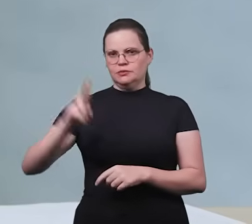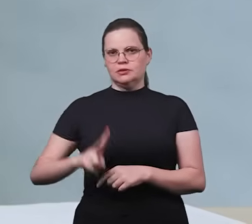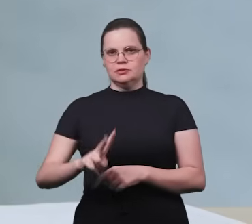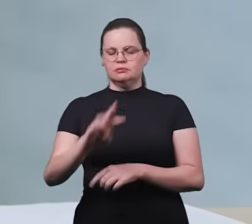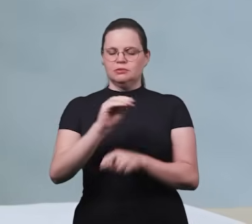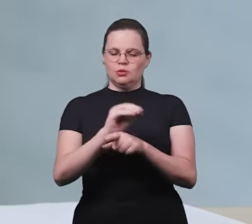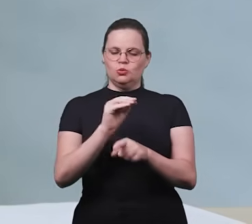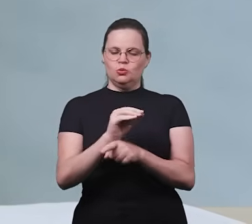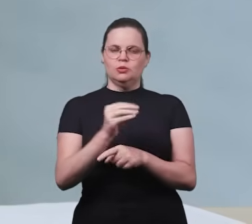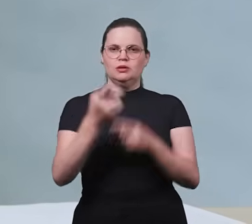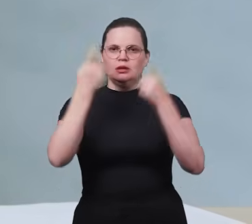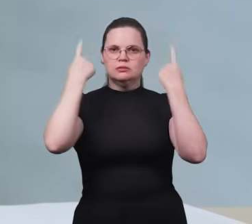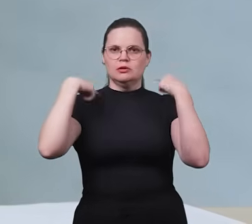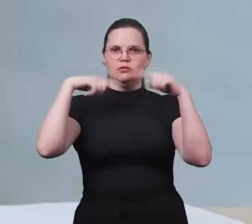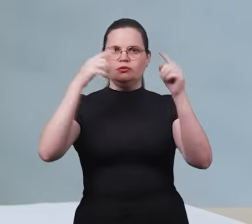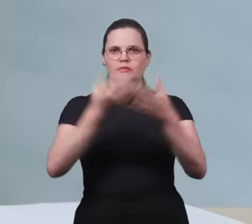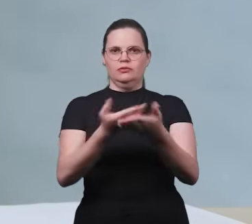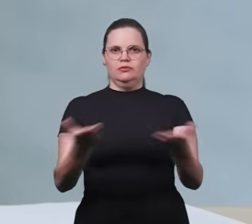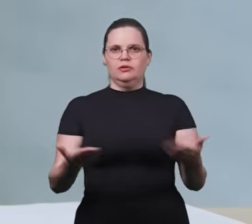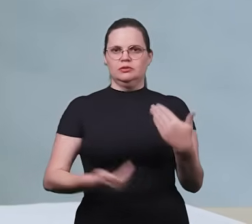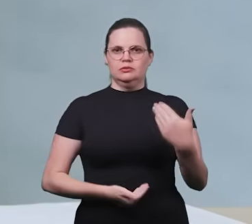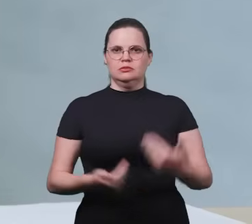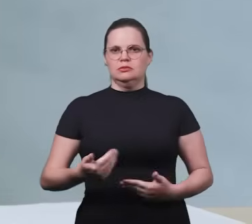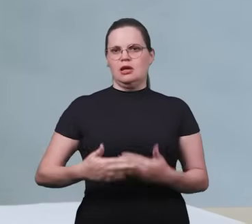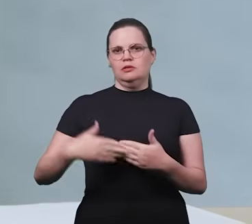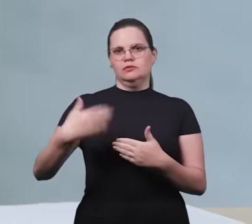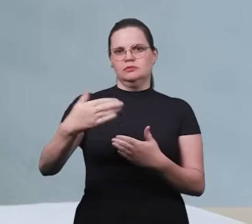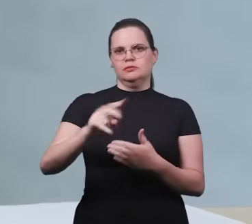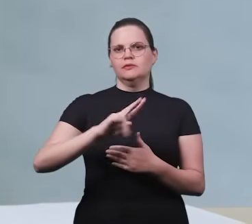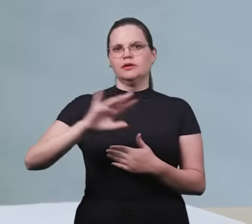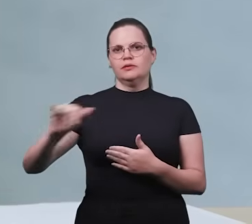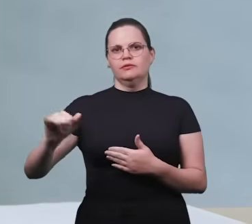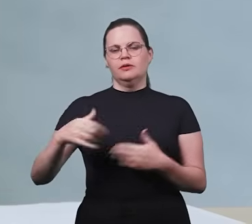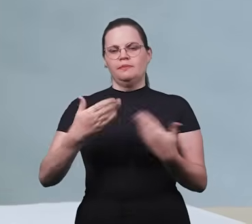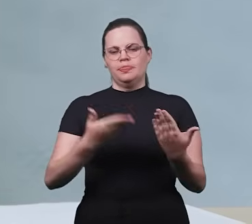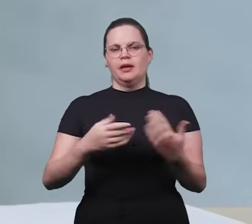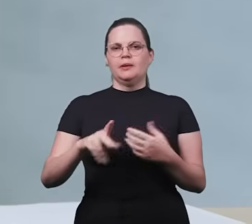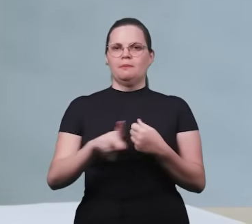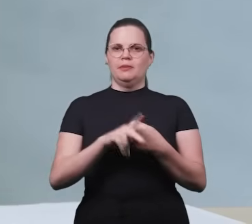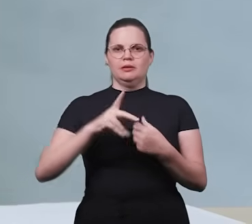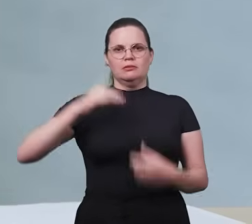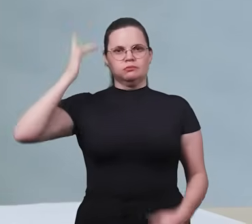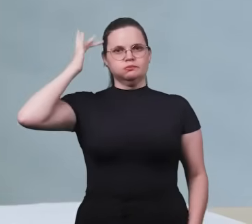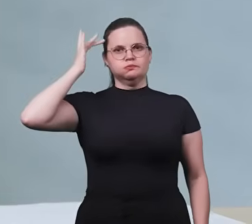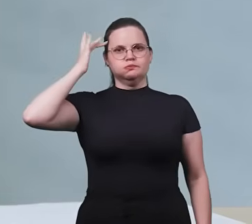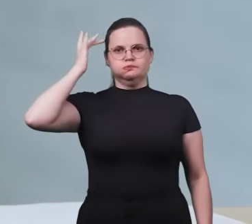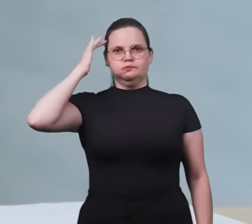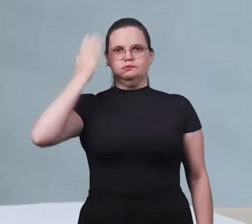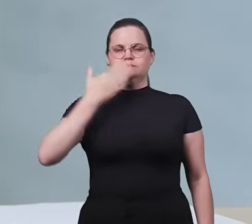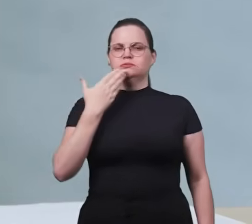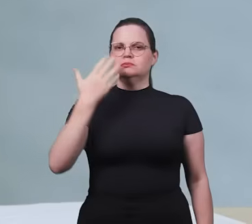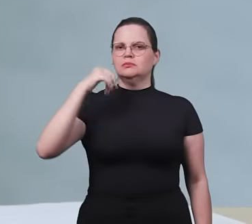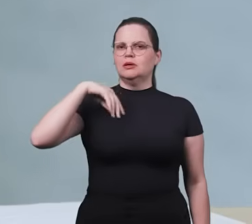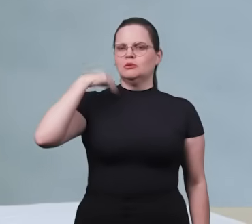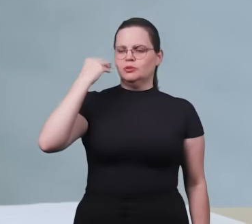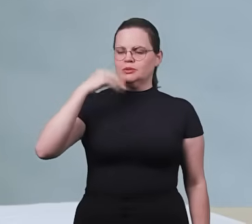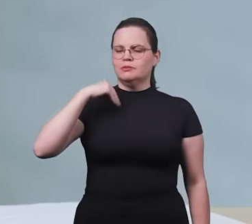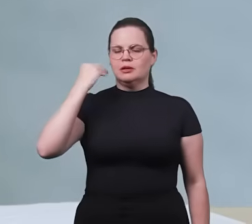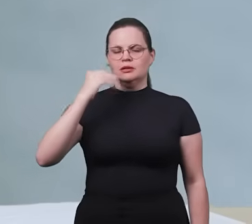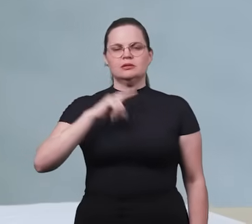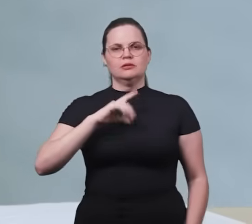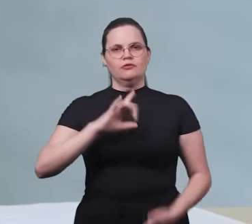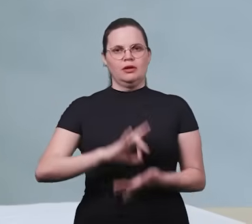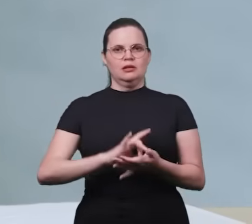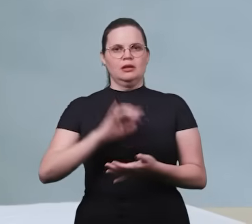guiar o rebanho, né? E ali então estabelece o quê? Um Pedro cheio de maturidade. Um Pedro com experiência,